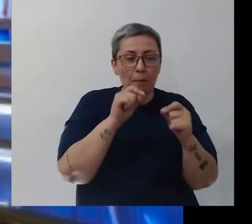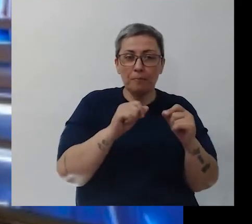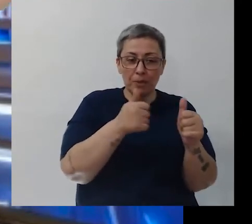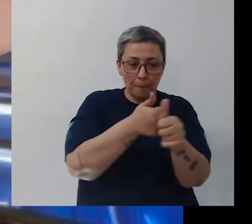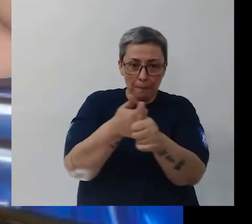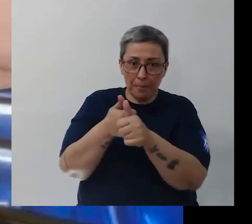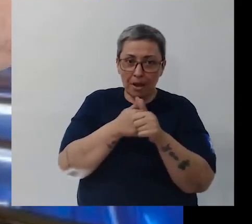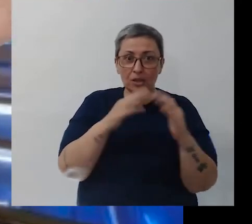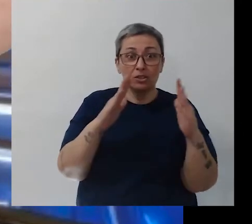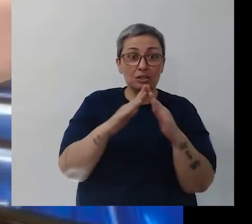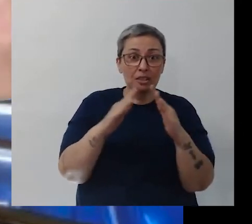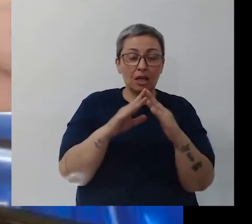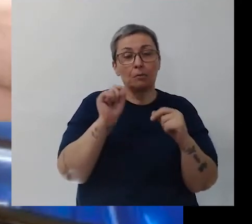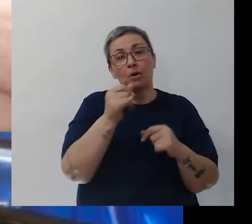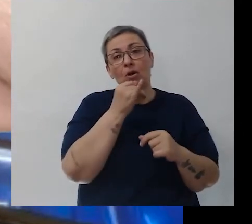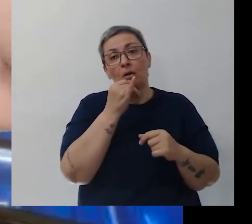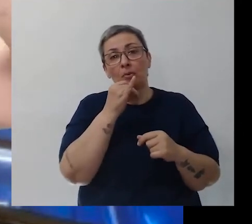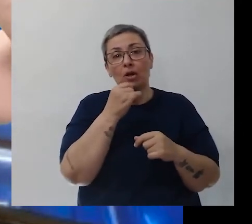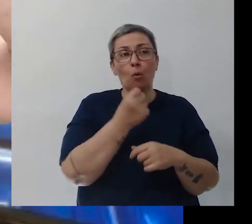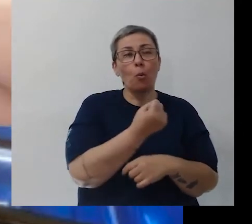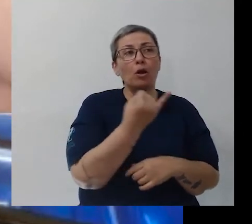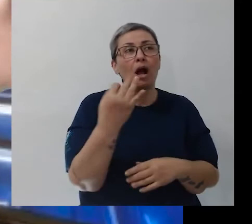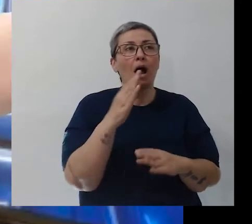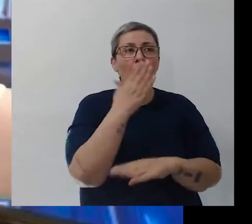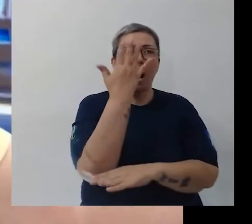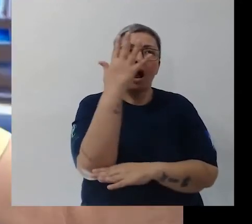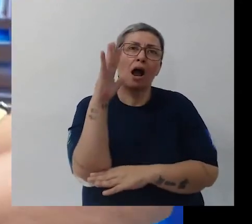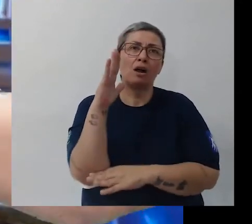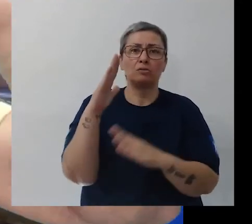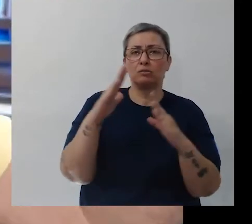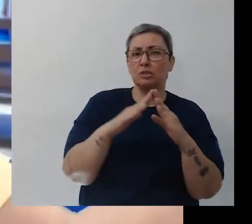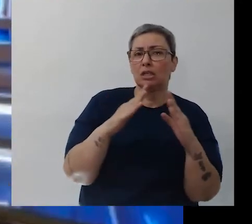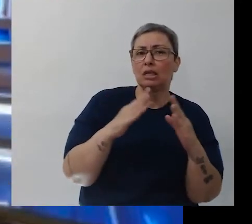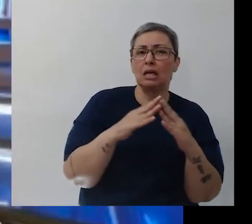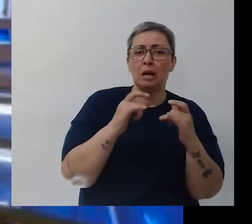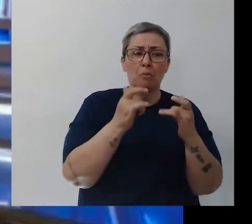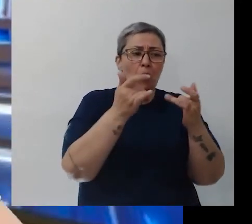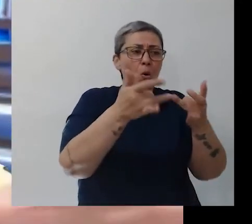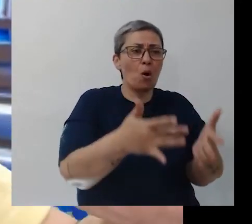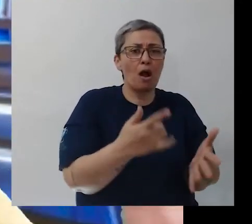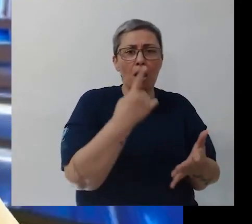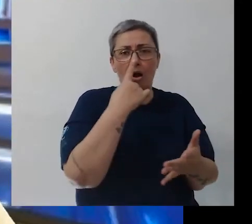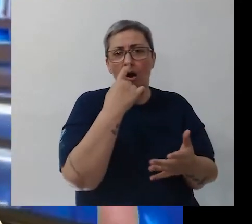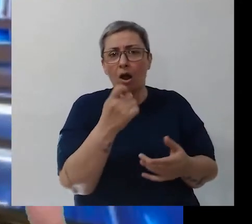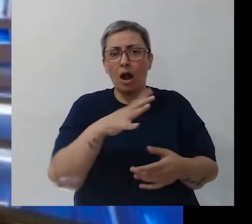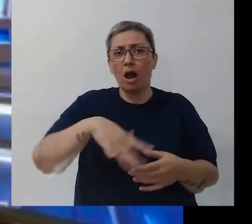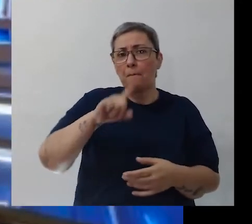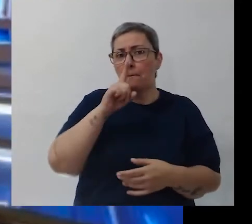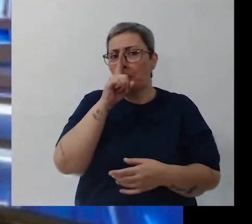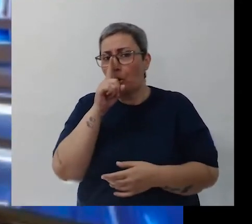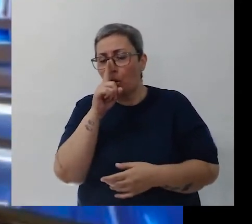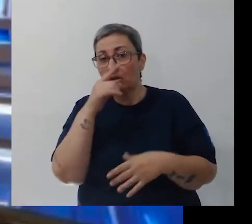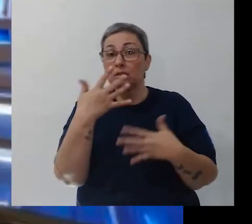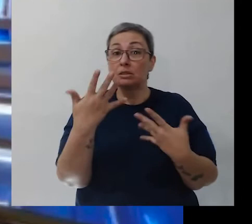sua residência. Por exemplo, quantidade de árvores, habitações, pontos de descarte de resíduos, áreas mais perigosas.